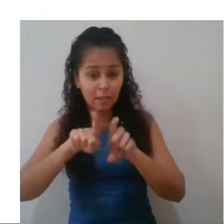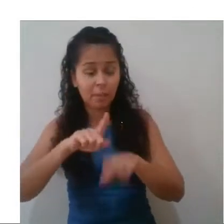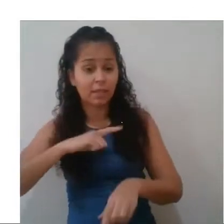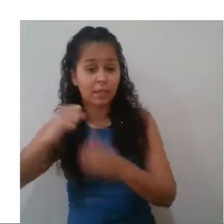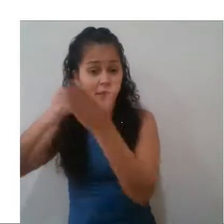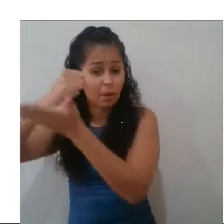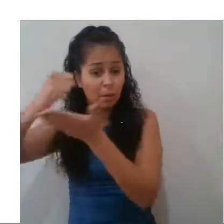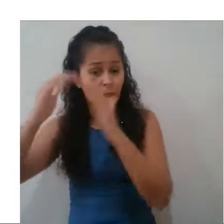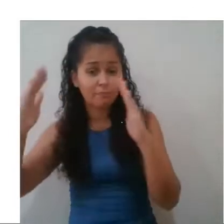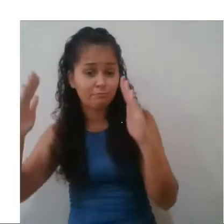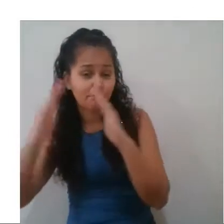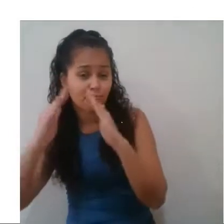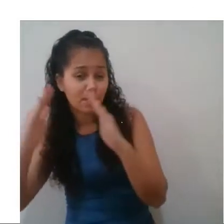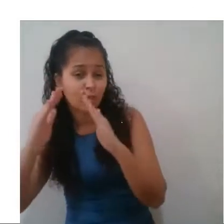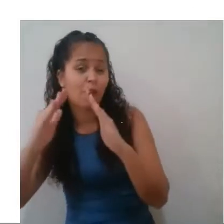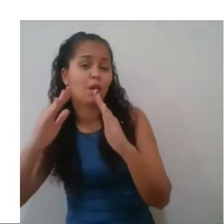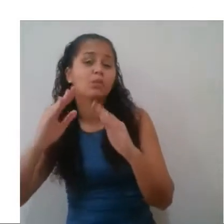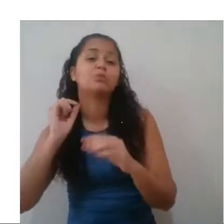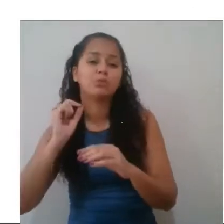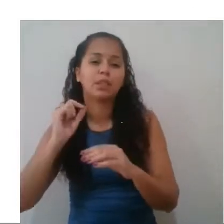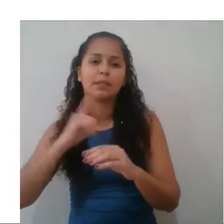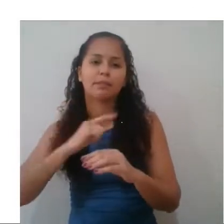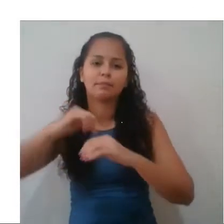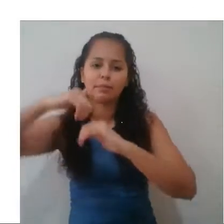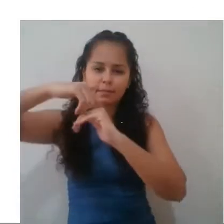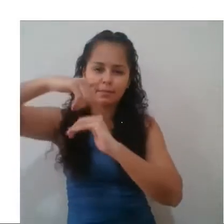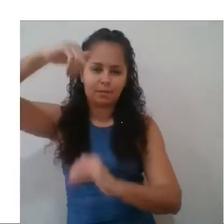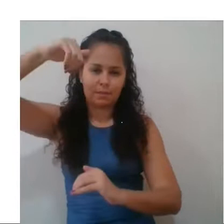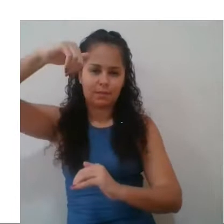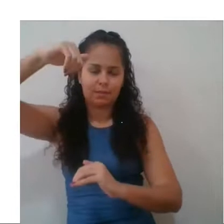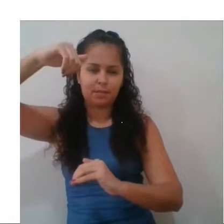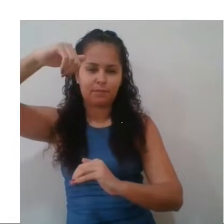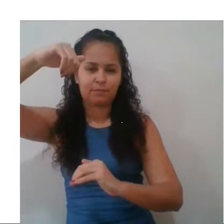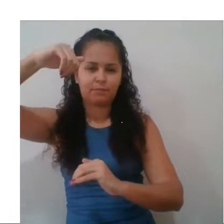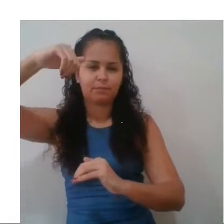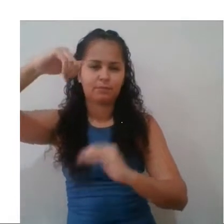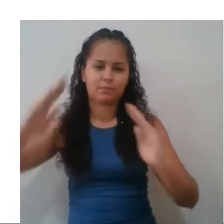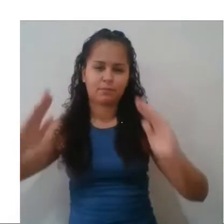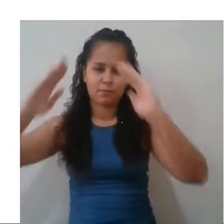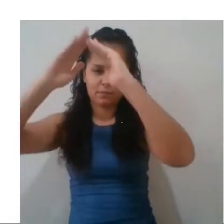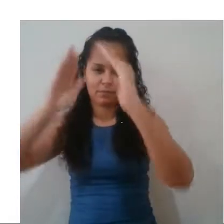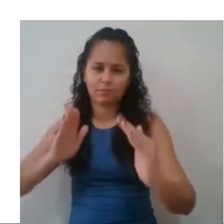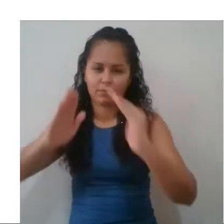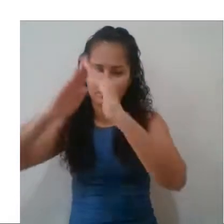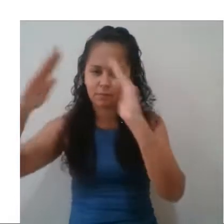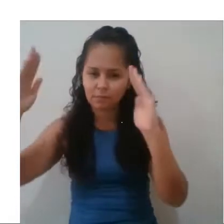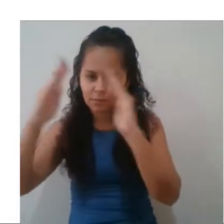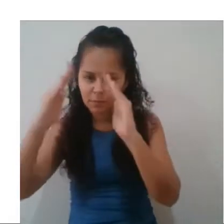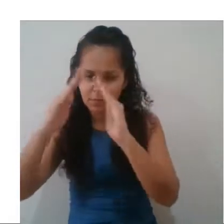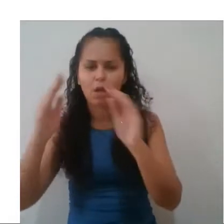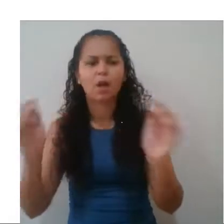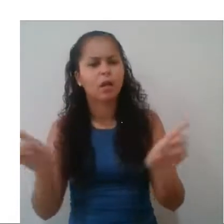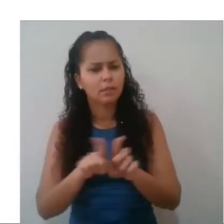menor. Essa base menor ela surge a partir do corte que realizamos nessa pirâmide. Nós